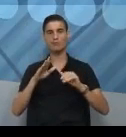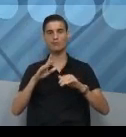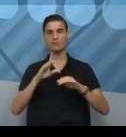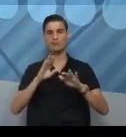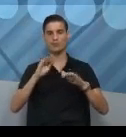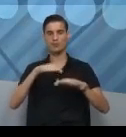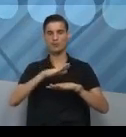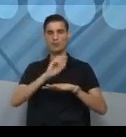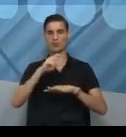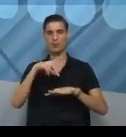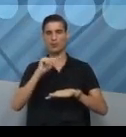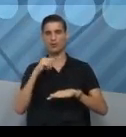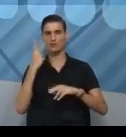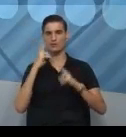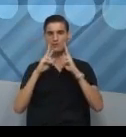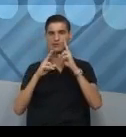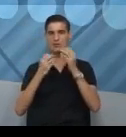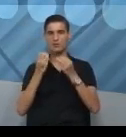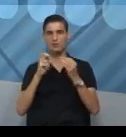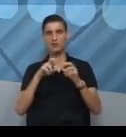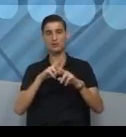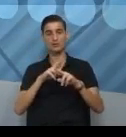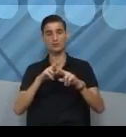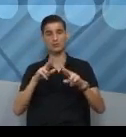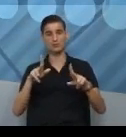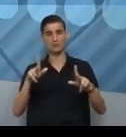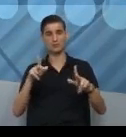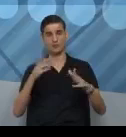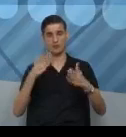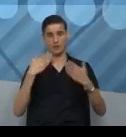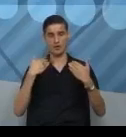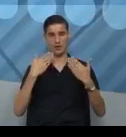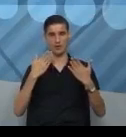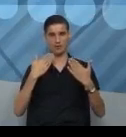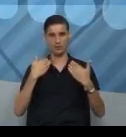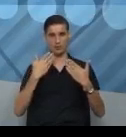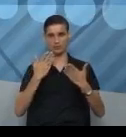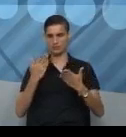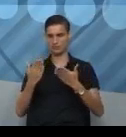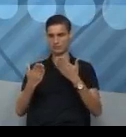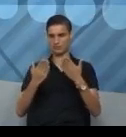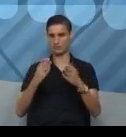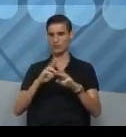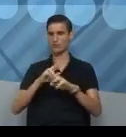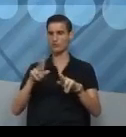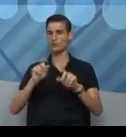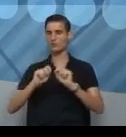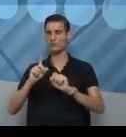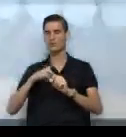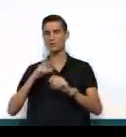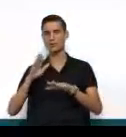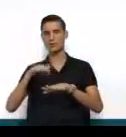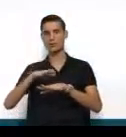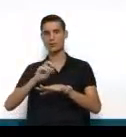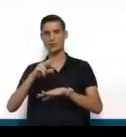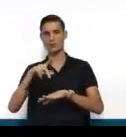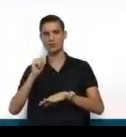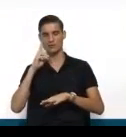da onda. E agora a gente vai entender a diferença da equação do calor, que foi o que nós vimos, com a equação da onda. Vamos ao